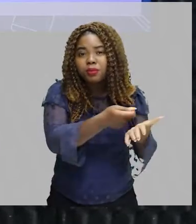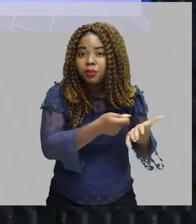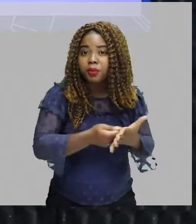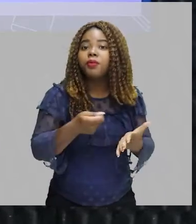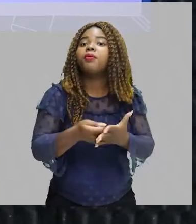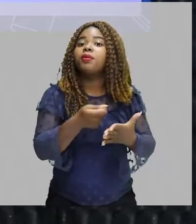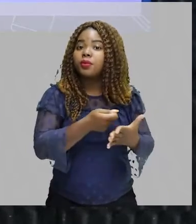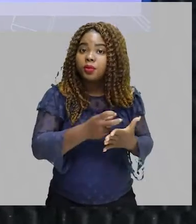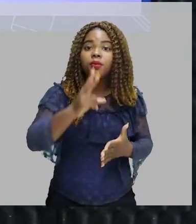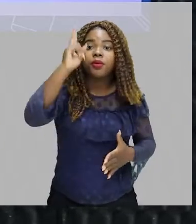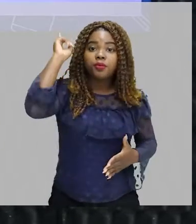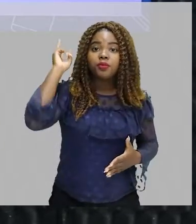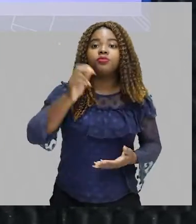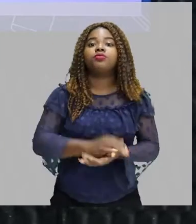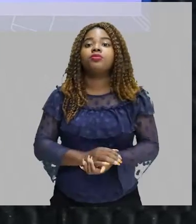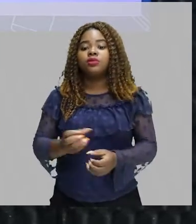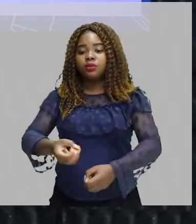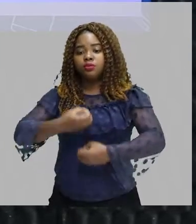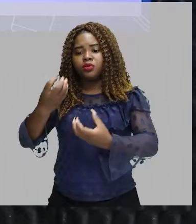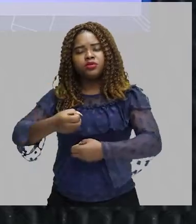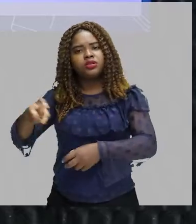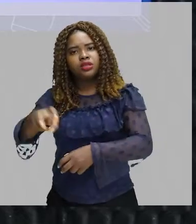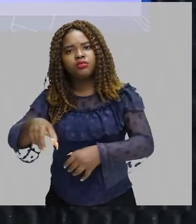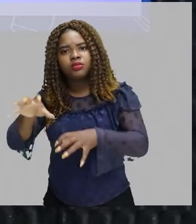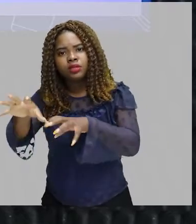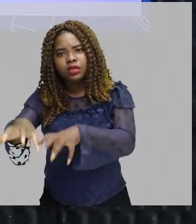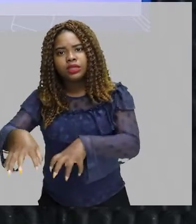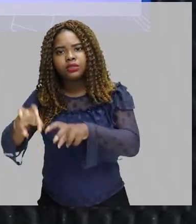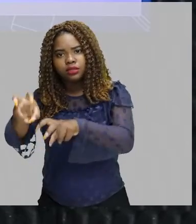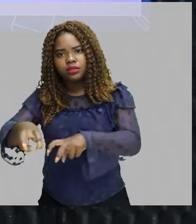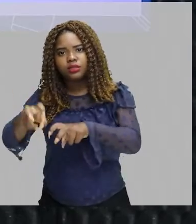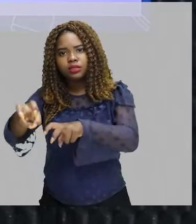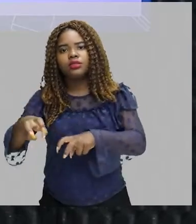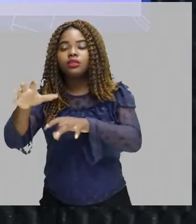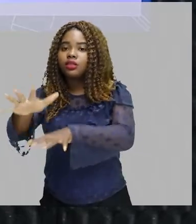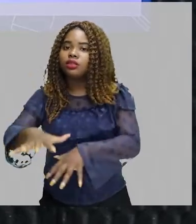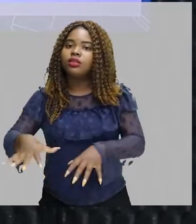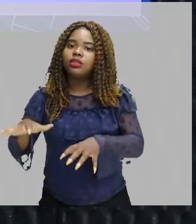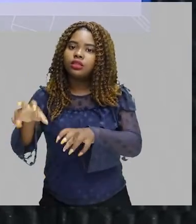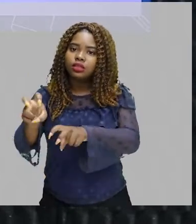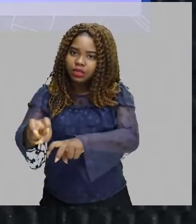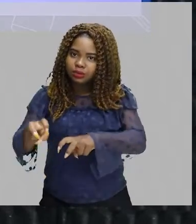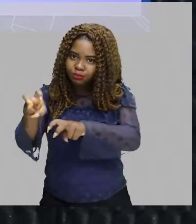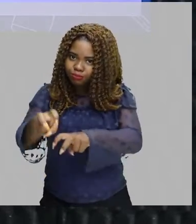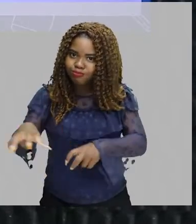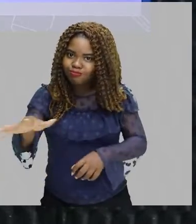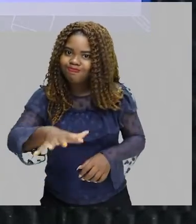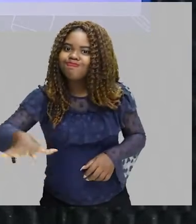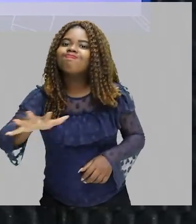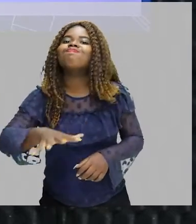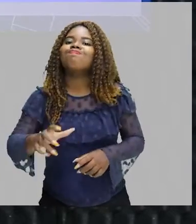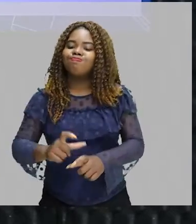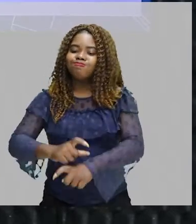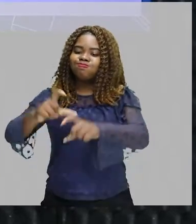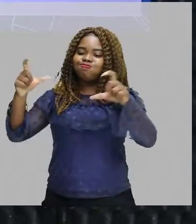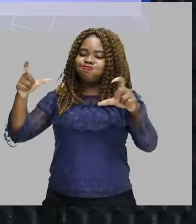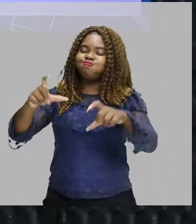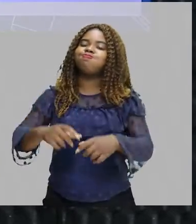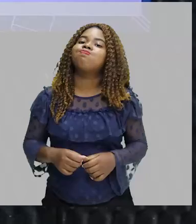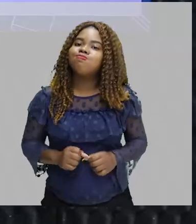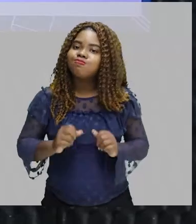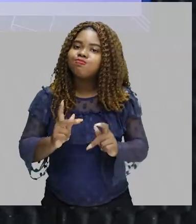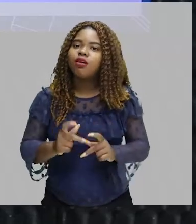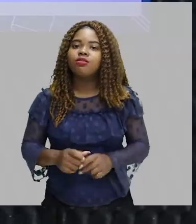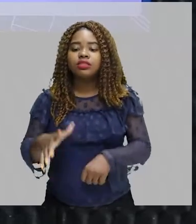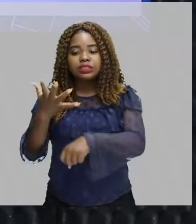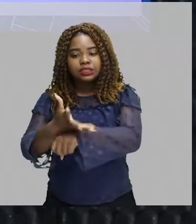queda populacional, a produtividade do espaço rural vem aumentando, devido aqui à mecanização, né, à evolução tecnológica das atividades